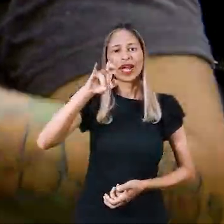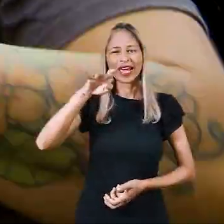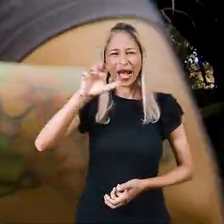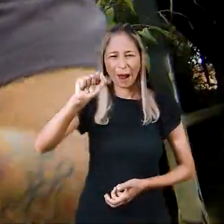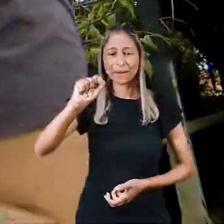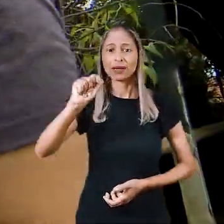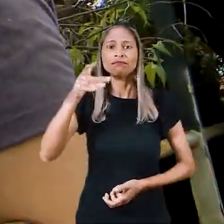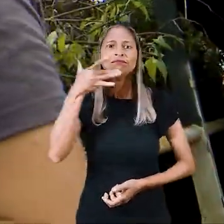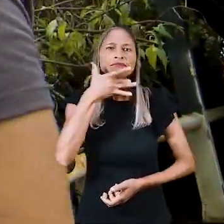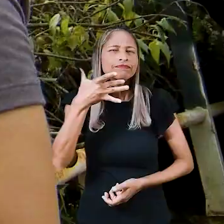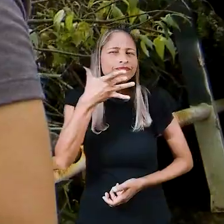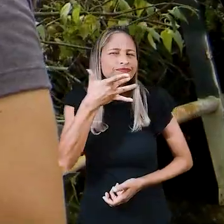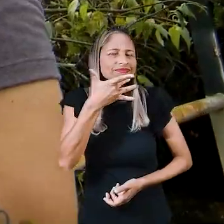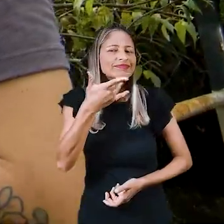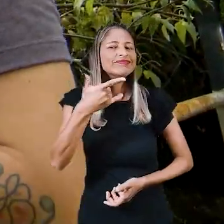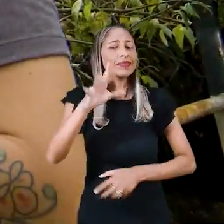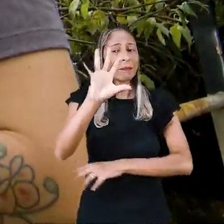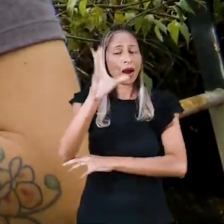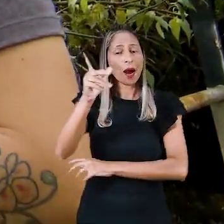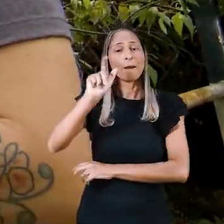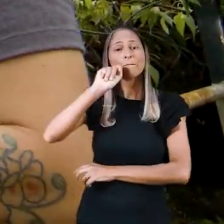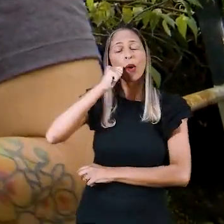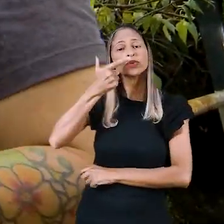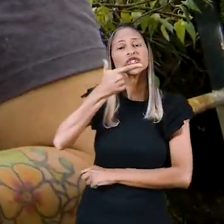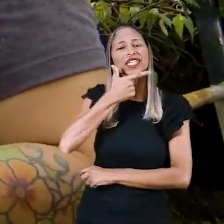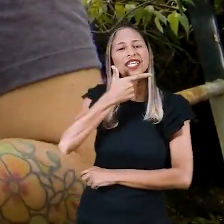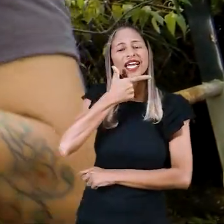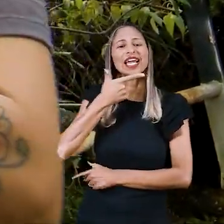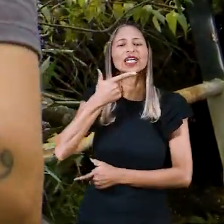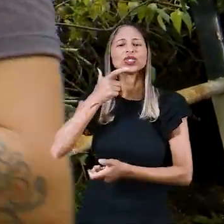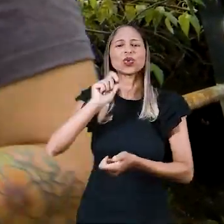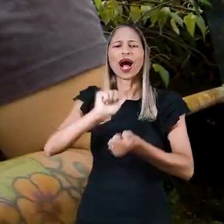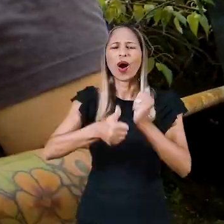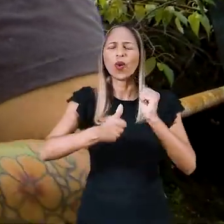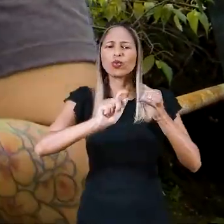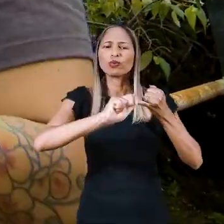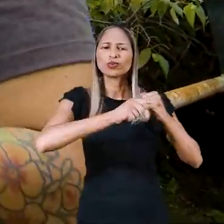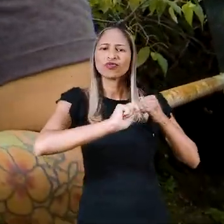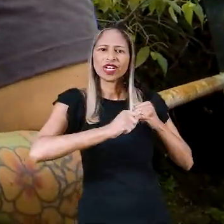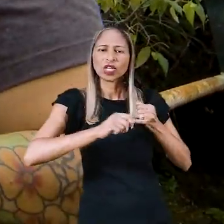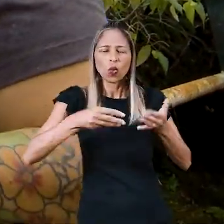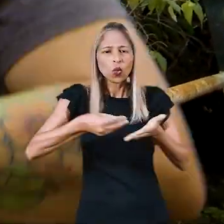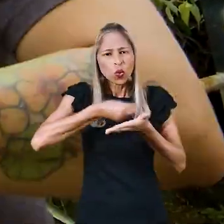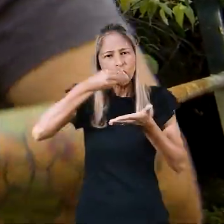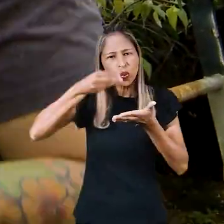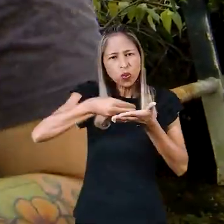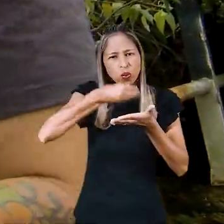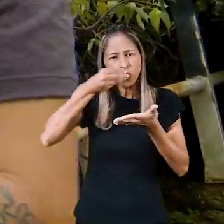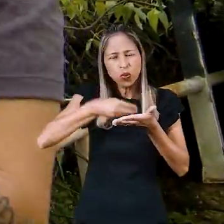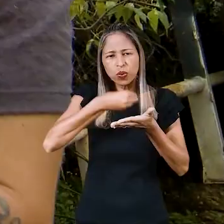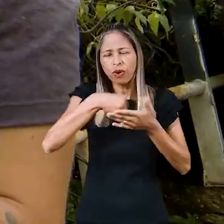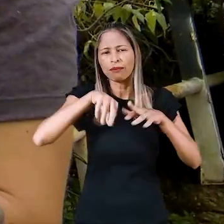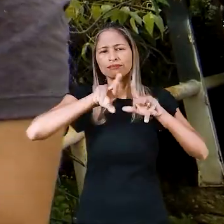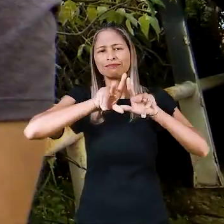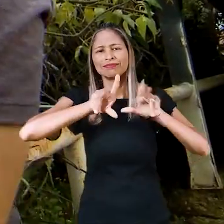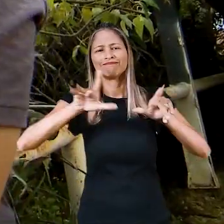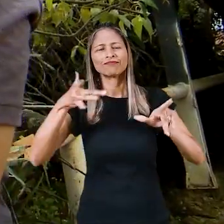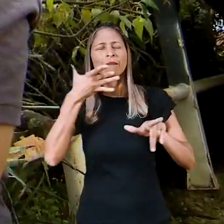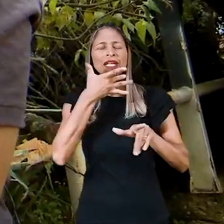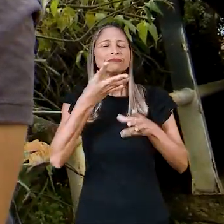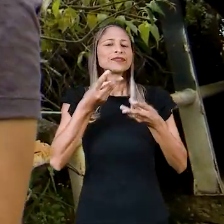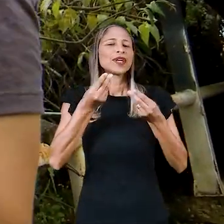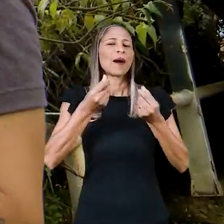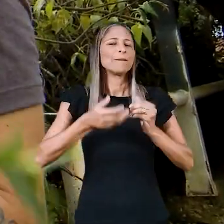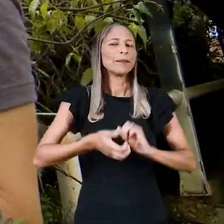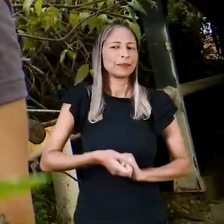Trapoeraba, outra punk muito saborosa, pão de queijo, mas também aí no arroz, no feijão, no ensopado, no guisado,